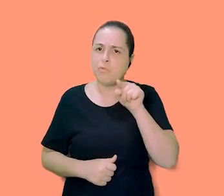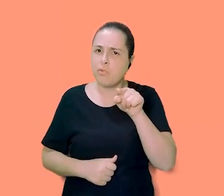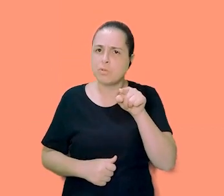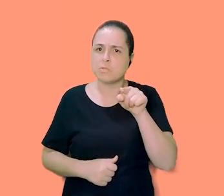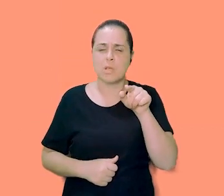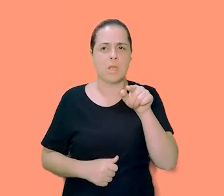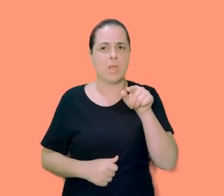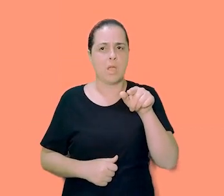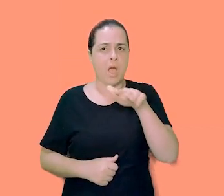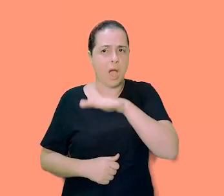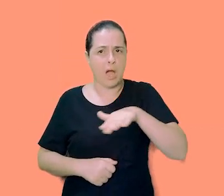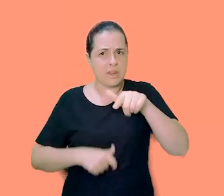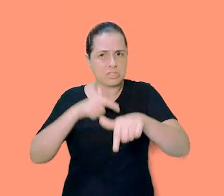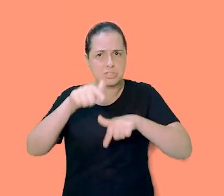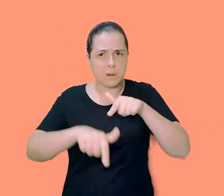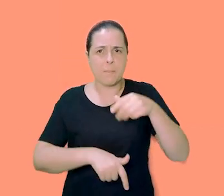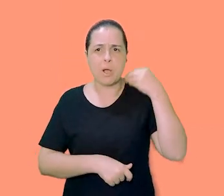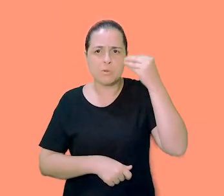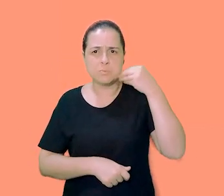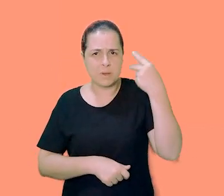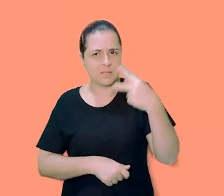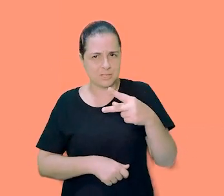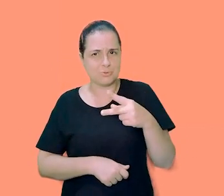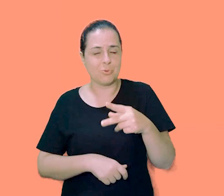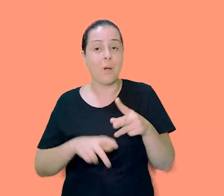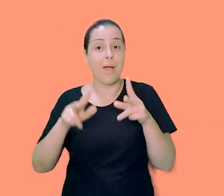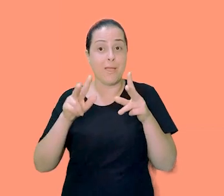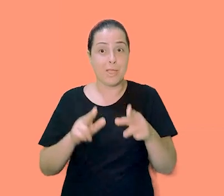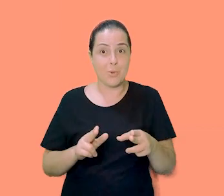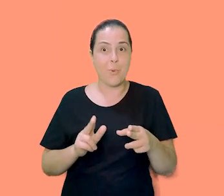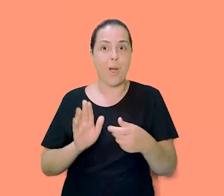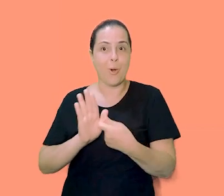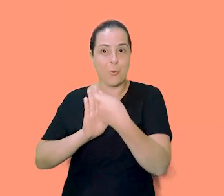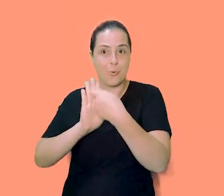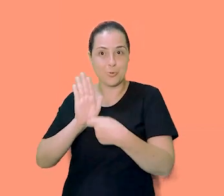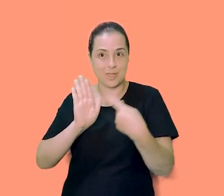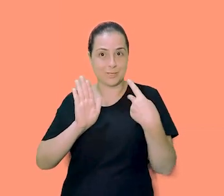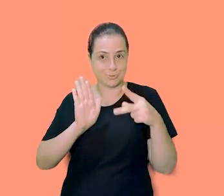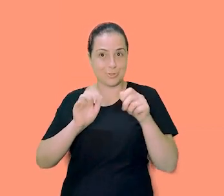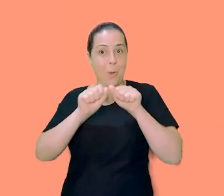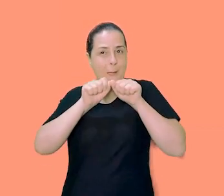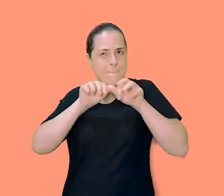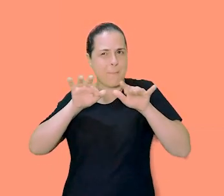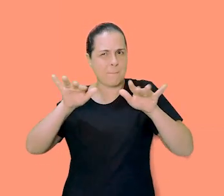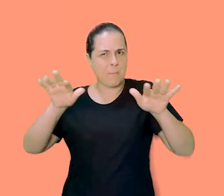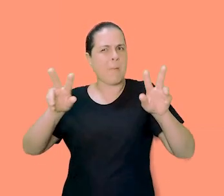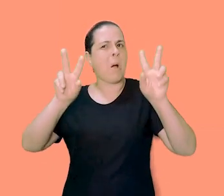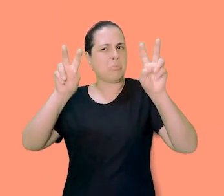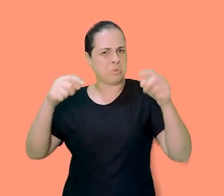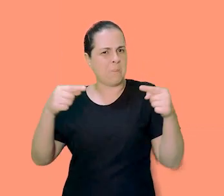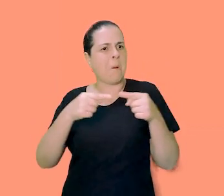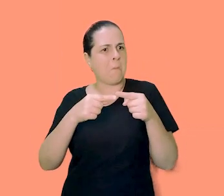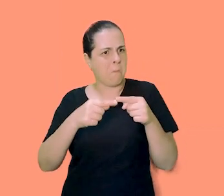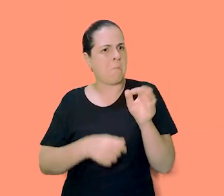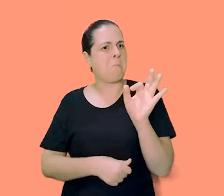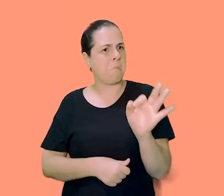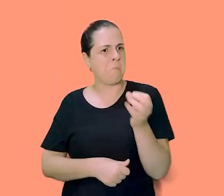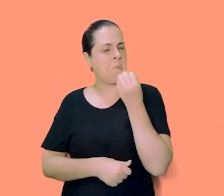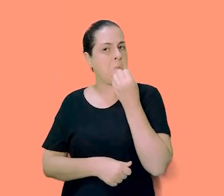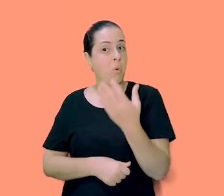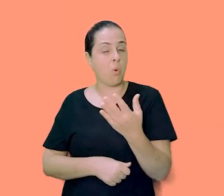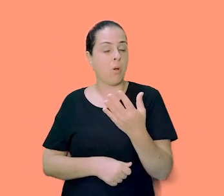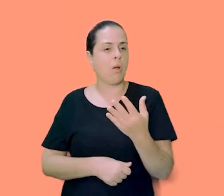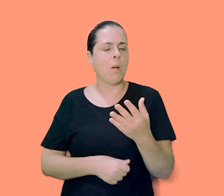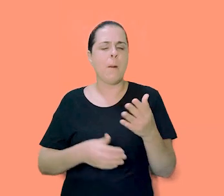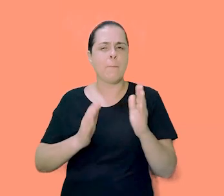e falando um pouquinho lá do seu texto que viralizou, que eu achei que foi um tema muito pertinente, né? Queria que você